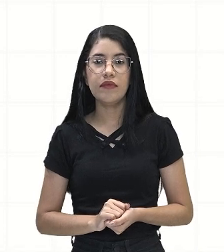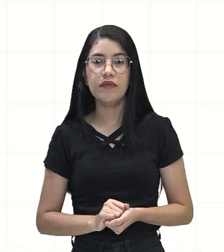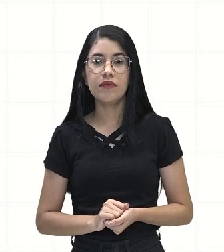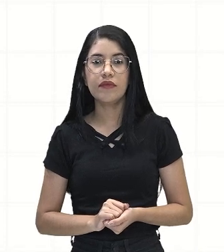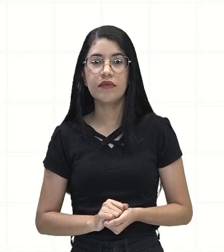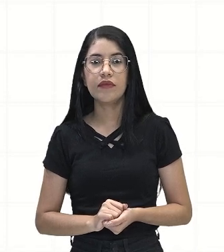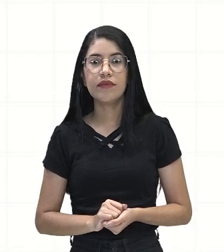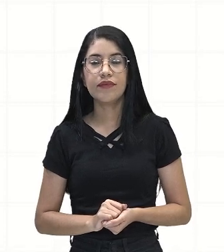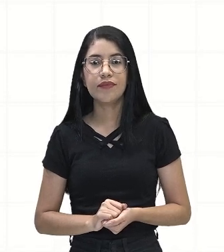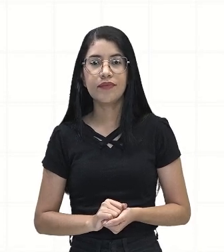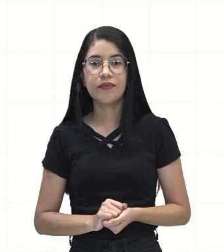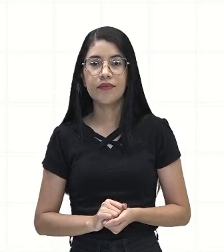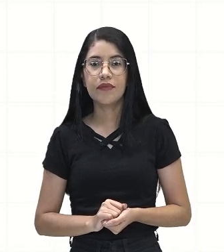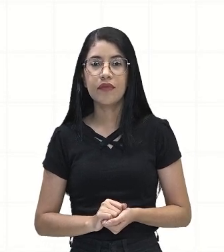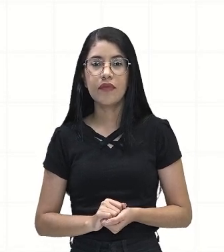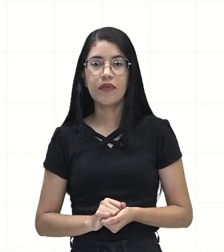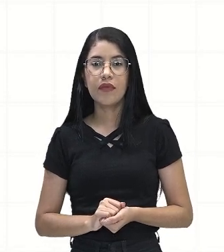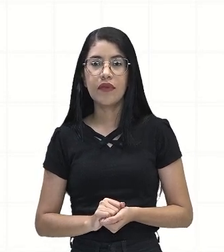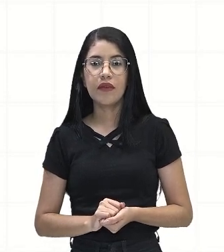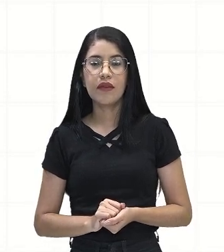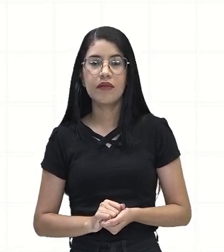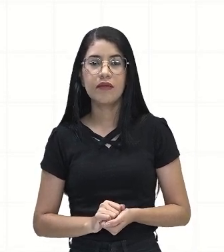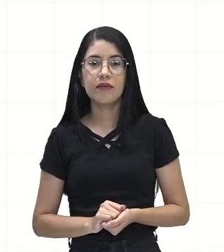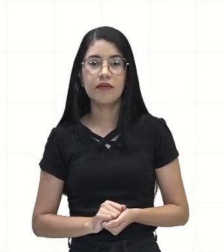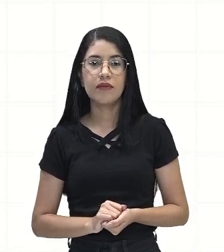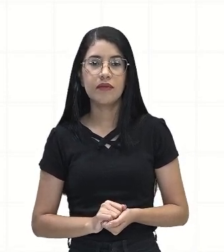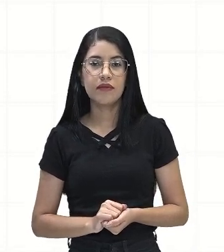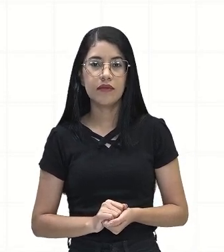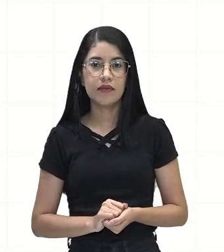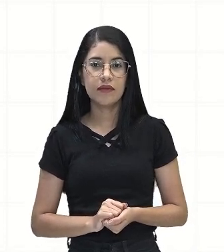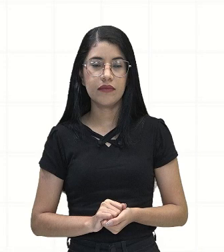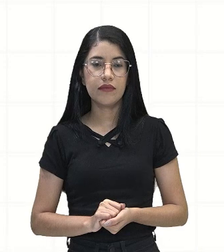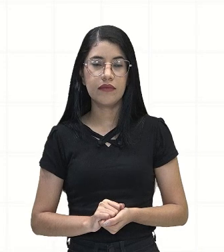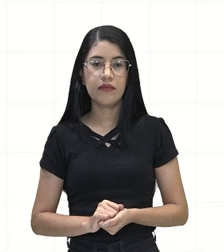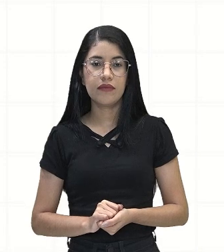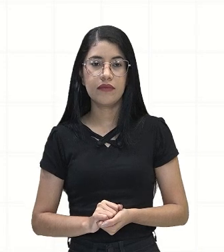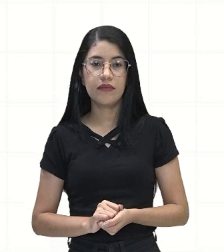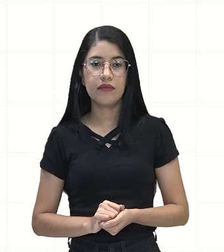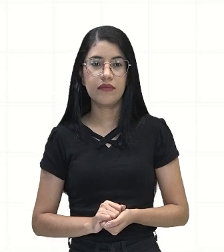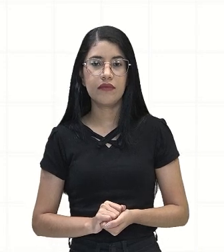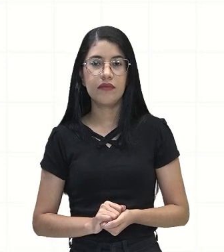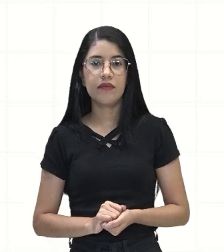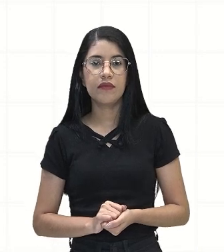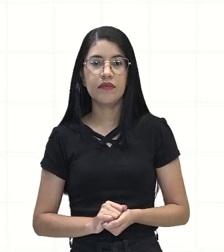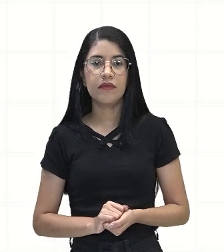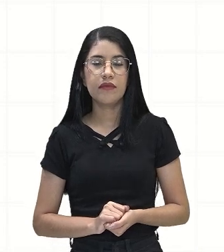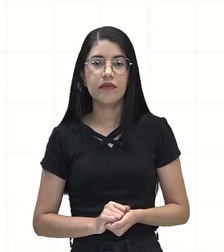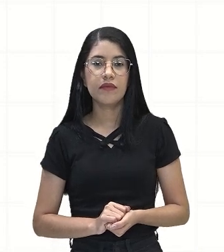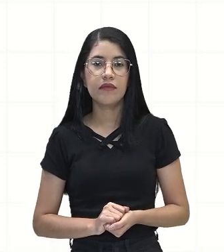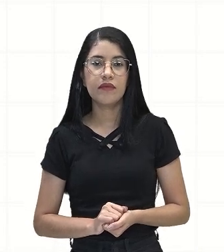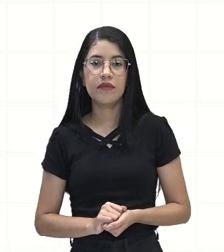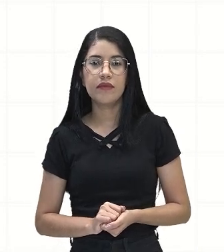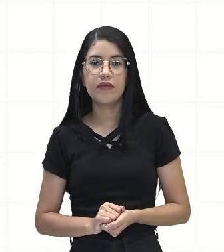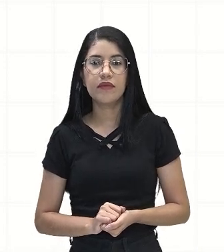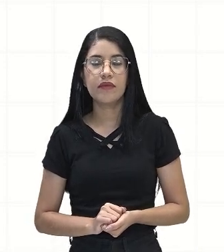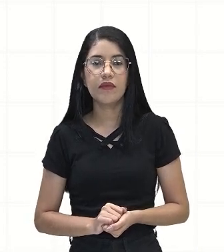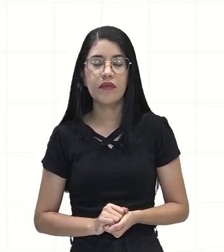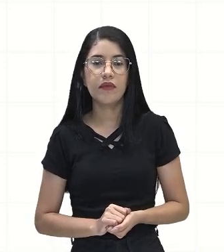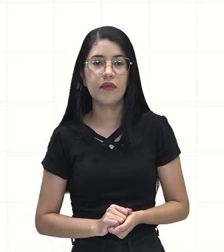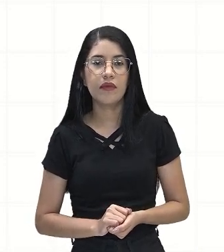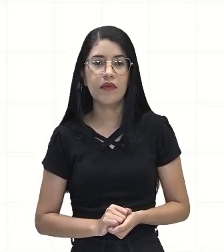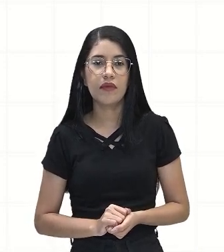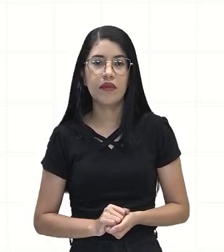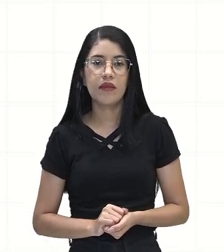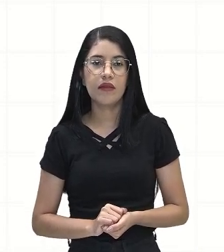é igual ao produto da medida da hipotenusa pela medida da altura relativa à hipotenusa.